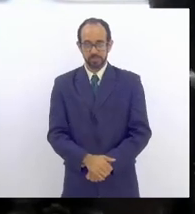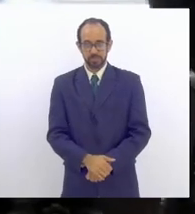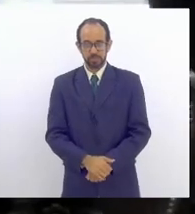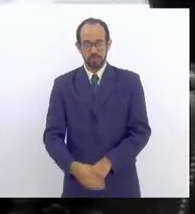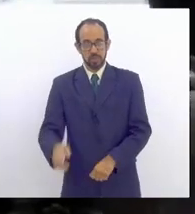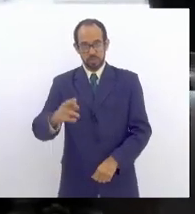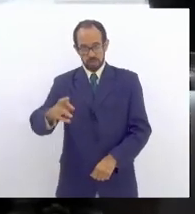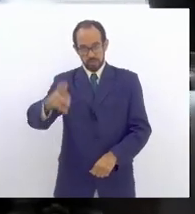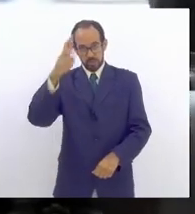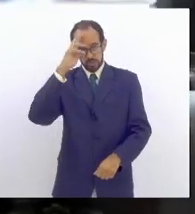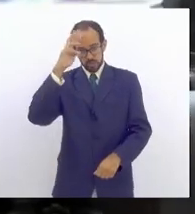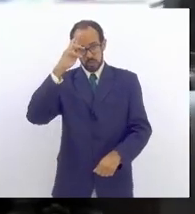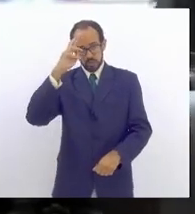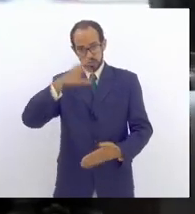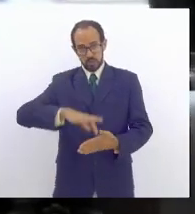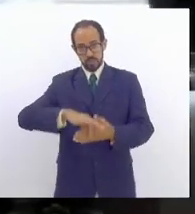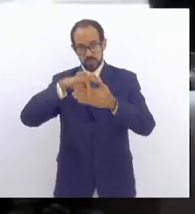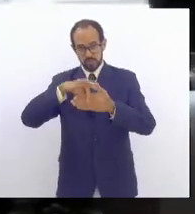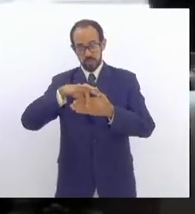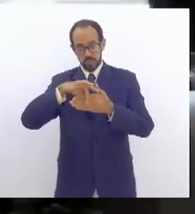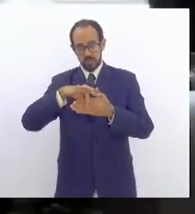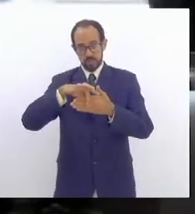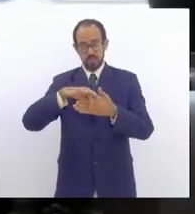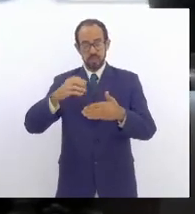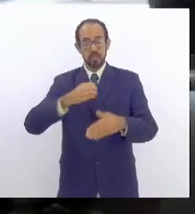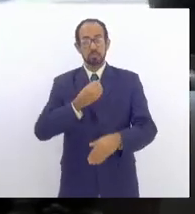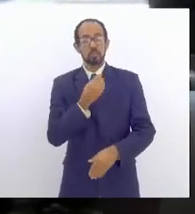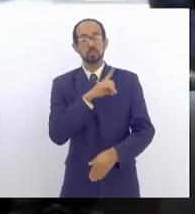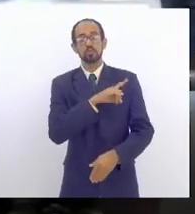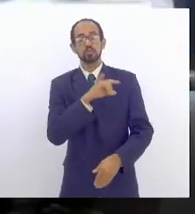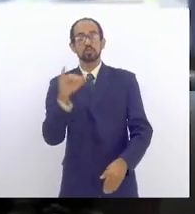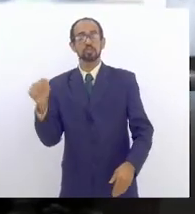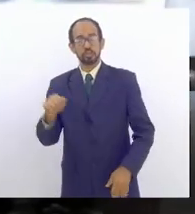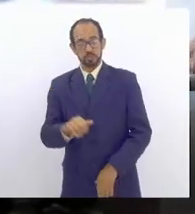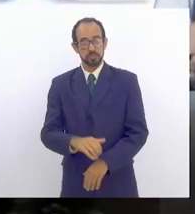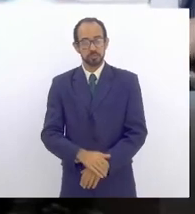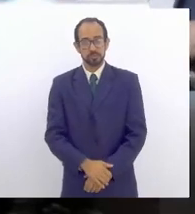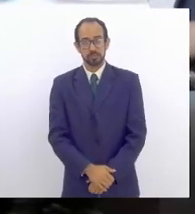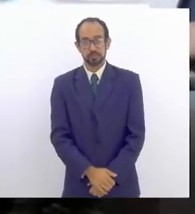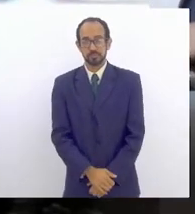Excelentíssimas autoridades, senhoras e senhores, bom dia.